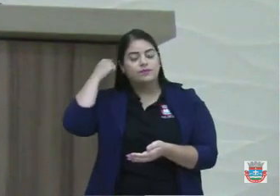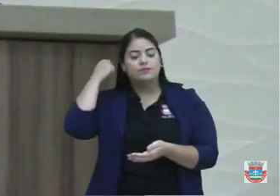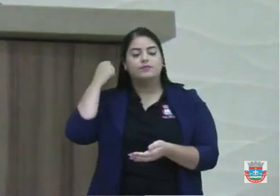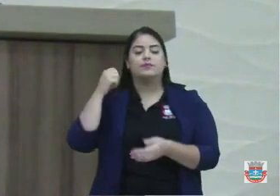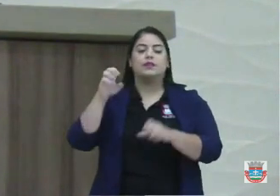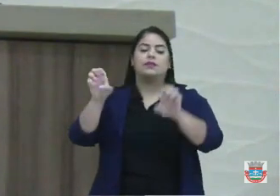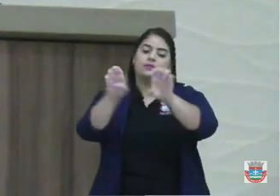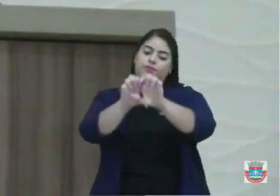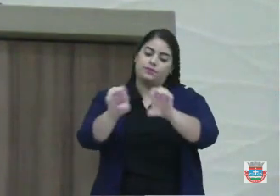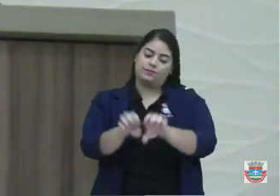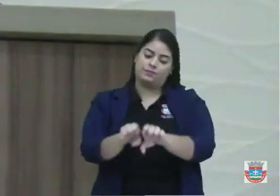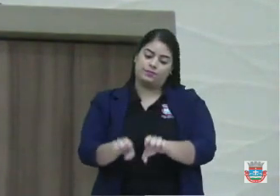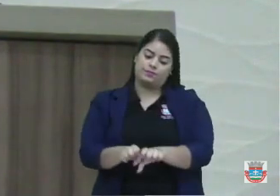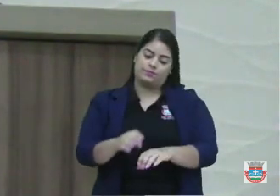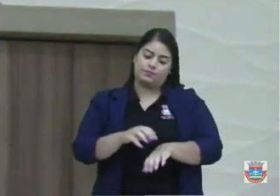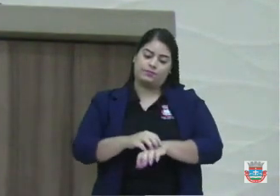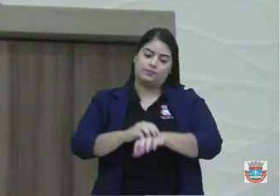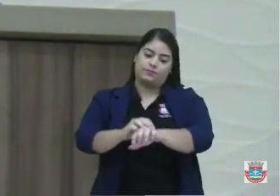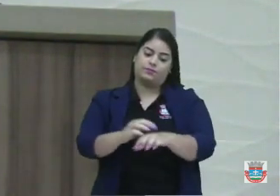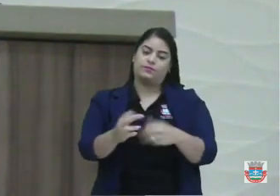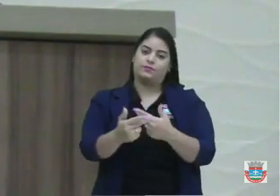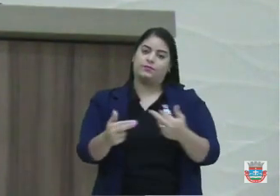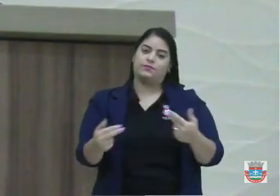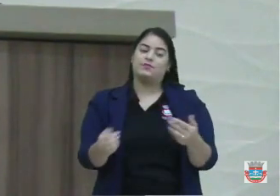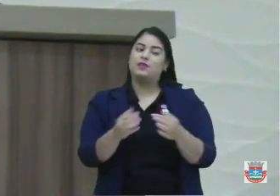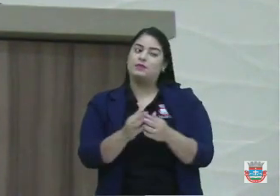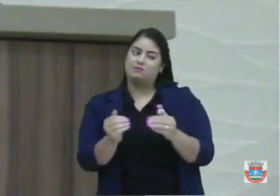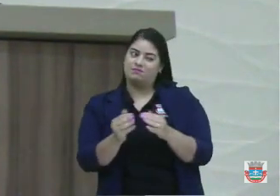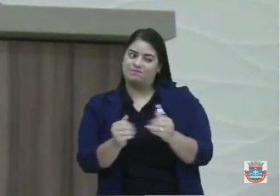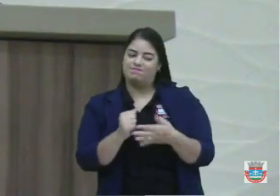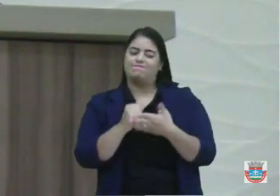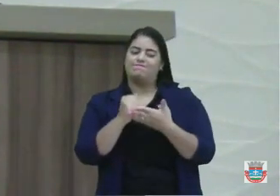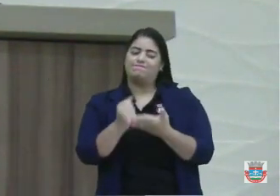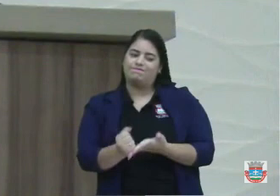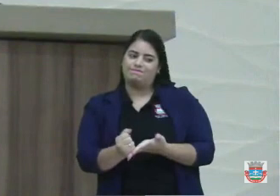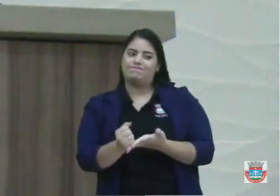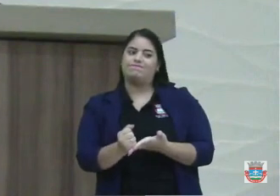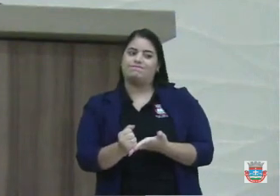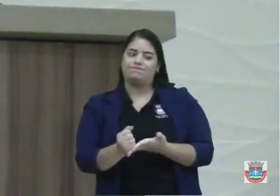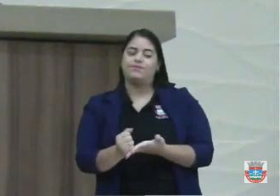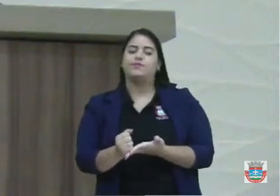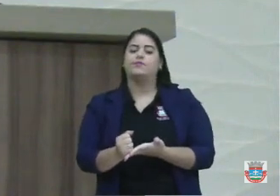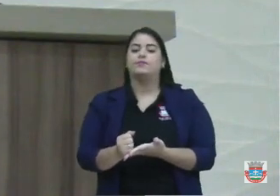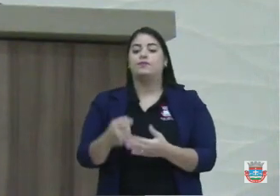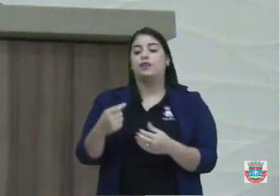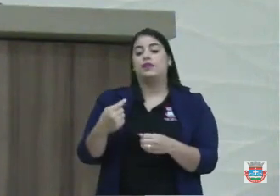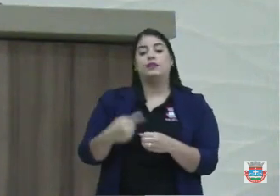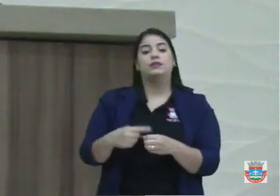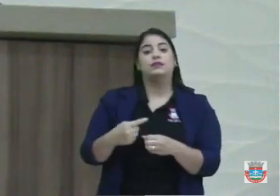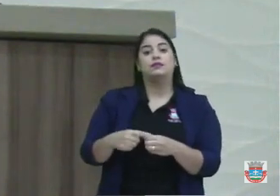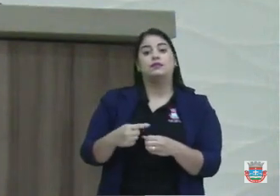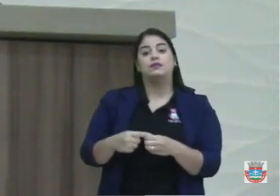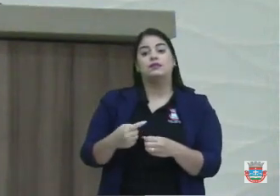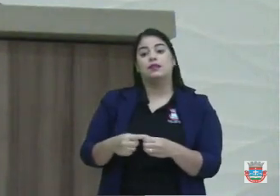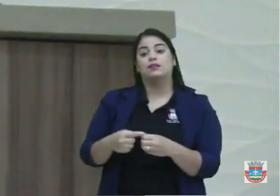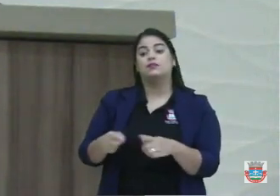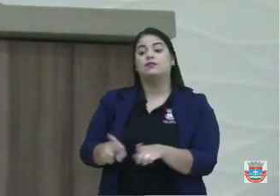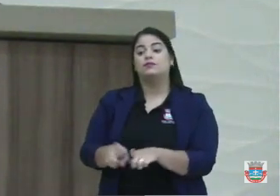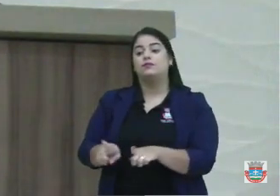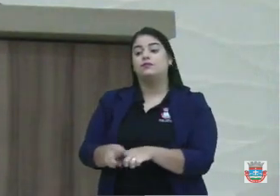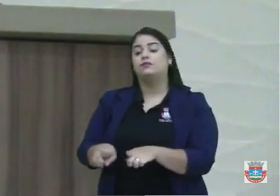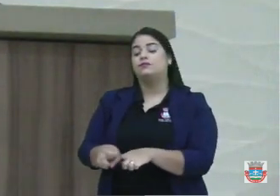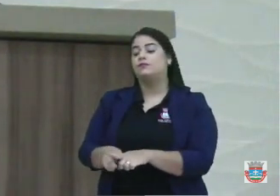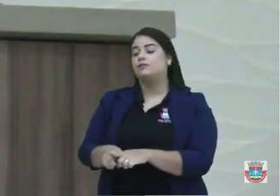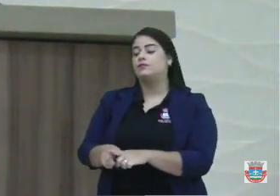para você, André, pedindo que você faça socorro na rua, na zona rural. Inclusive, essa semana falei com você para